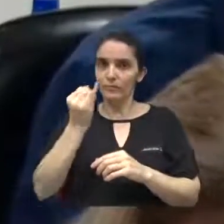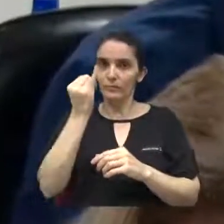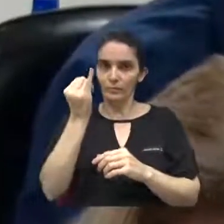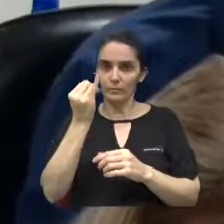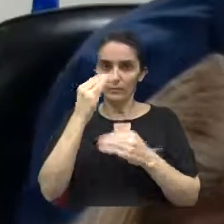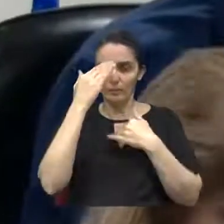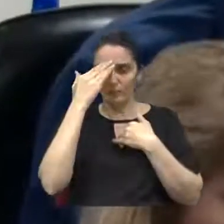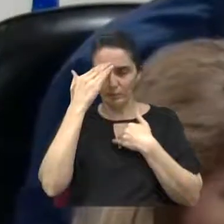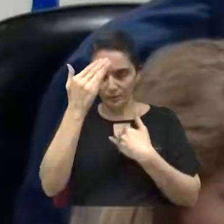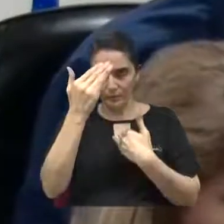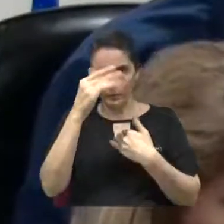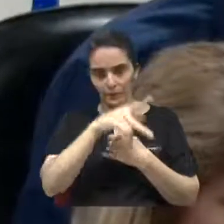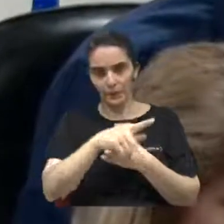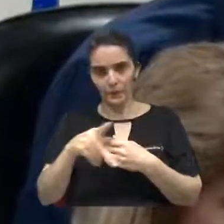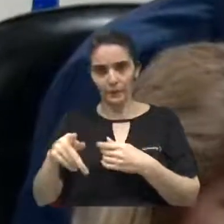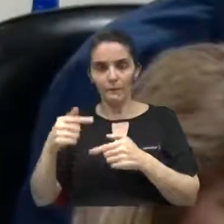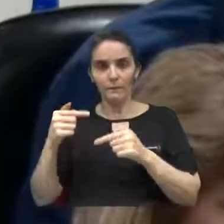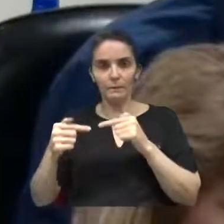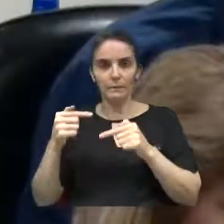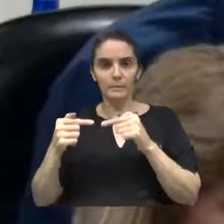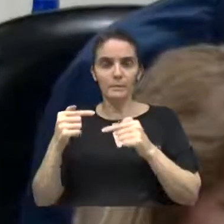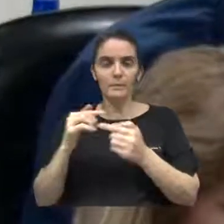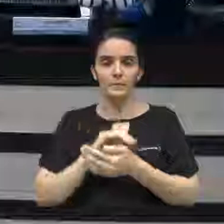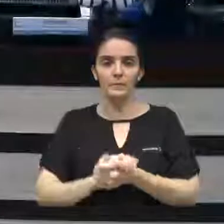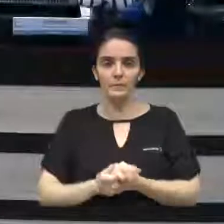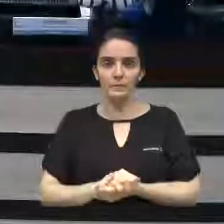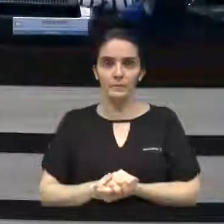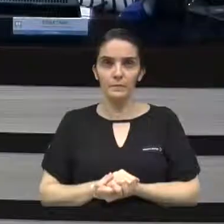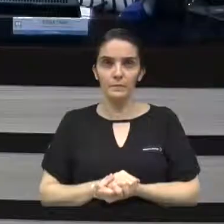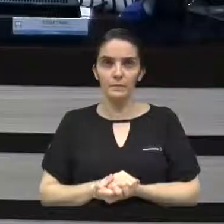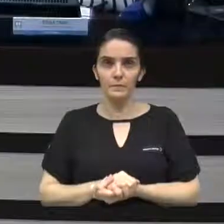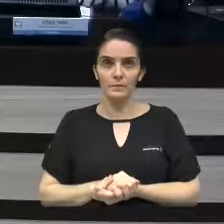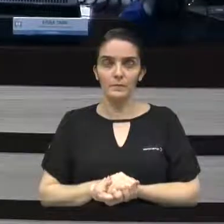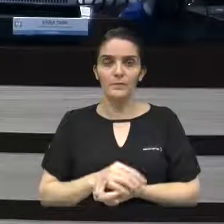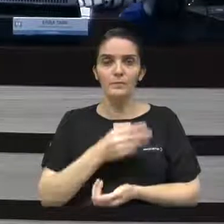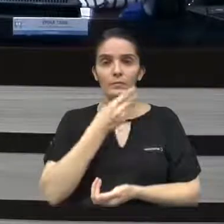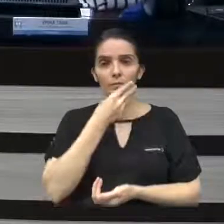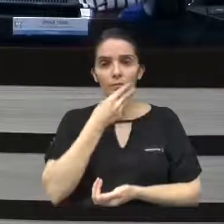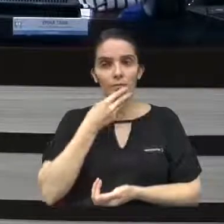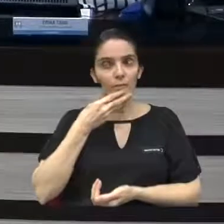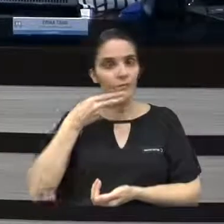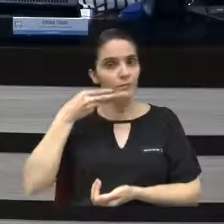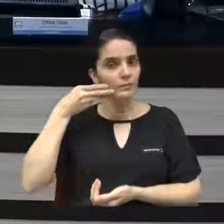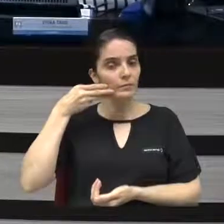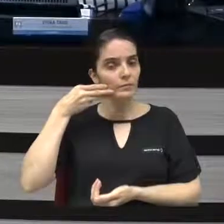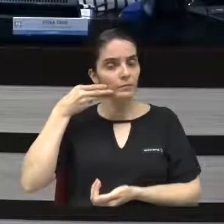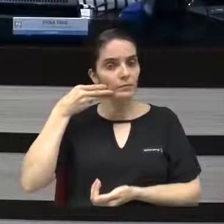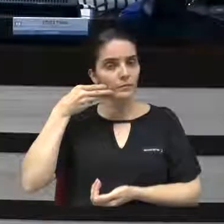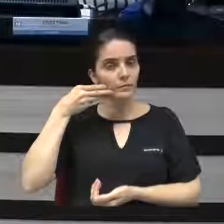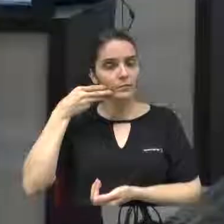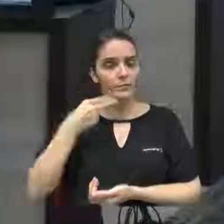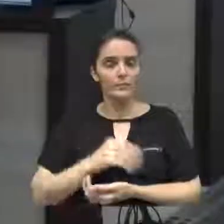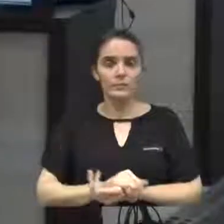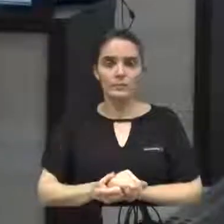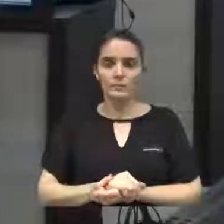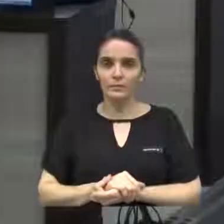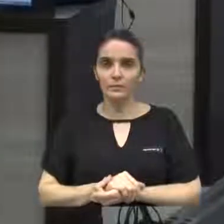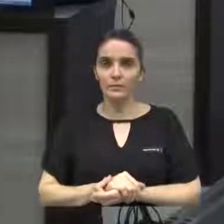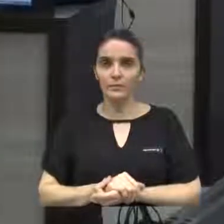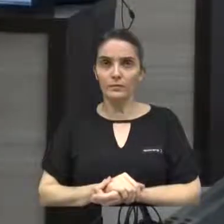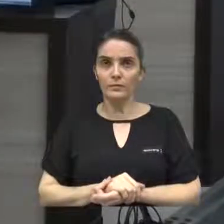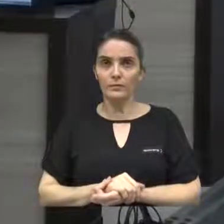Muito obrigado, presidente. Continua em discussão. Eu desejo, presidente. Com a palavra, Maraísa Matos